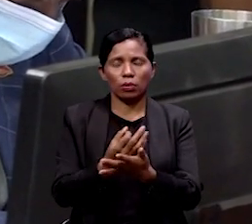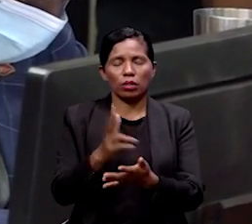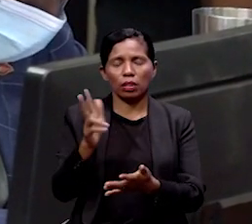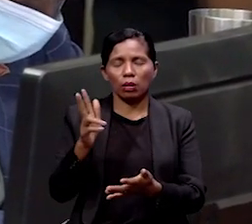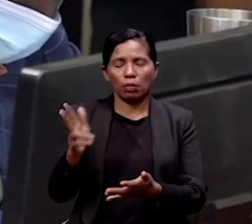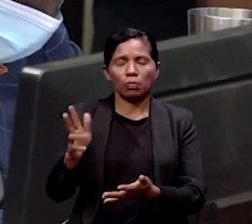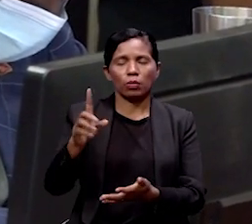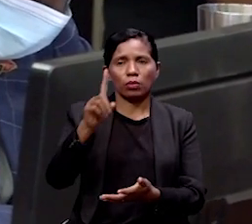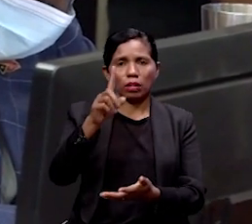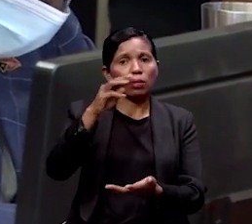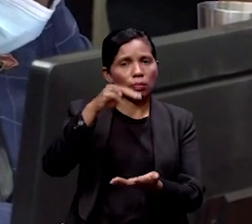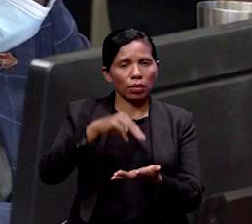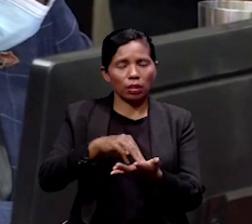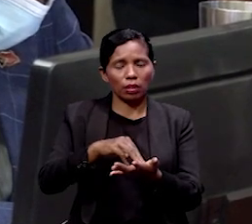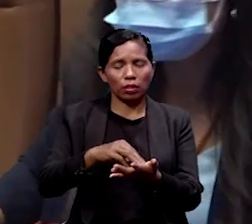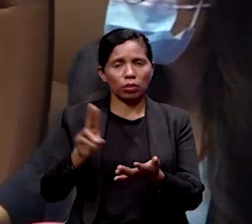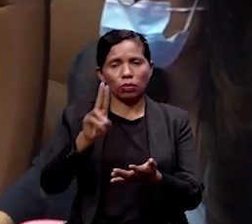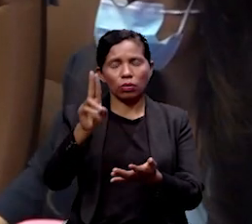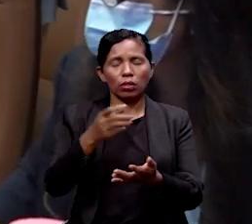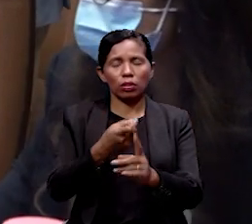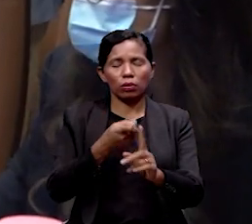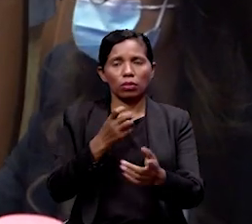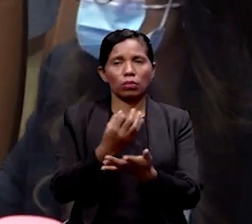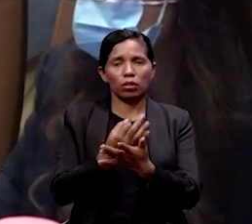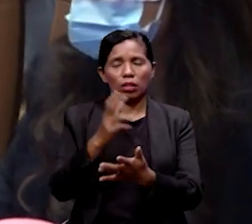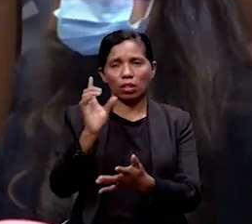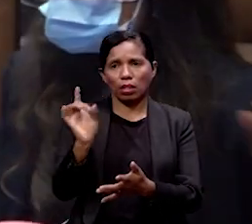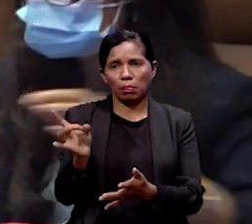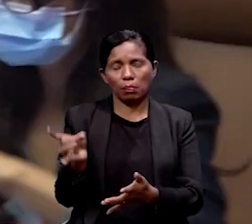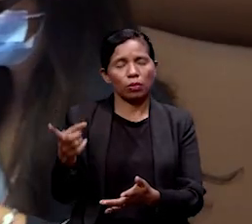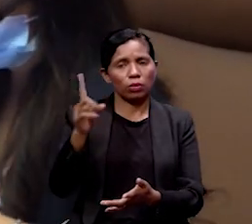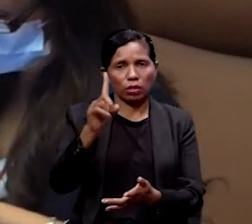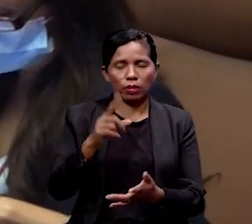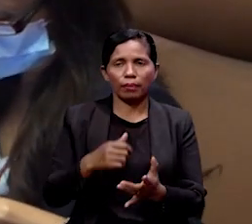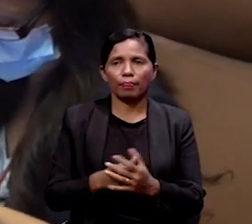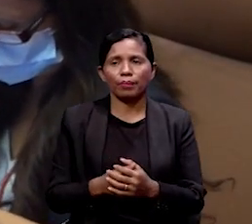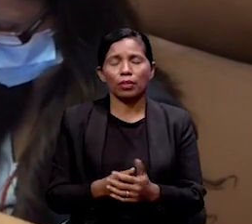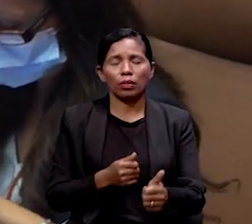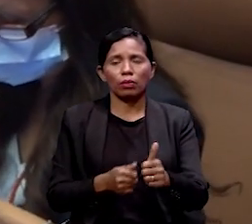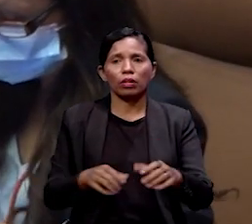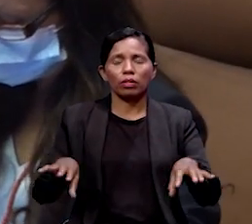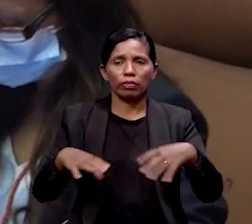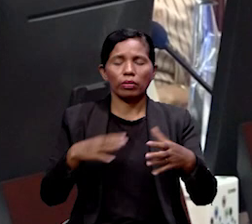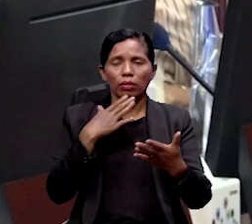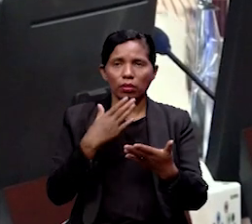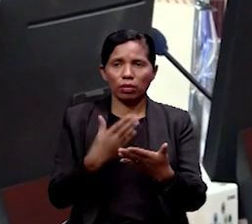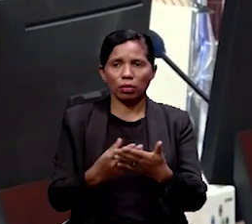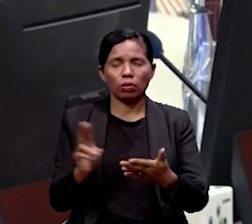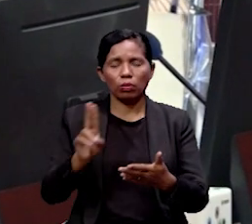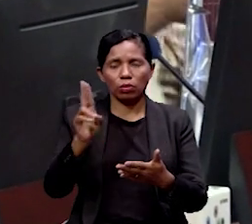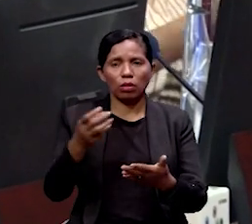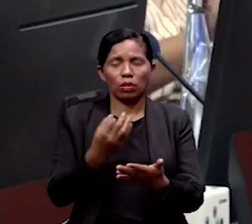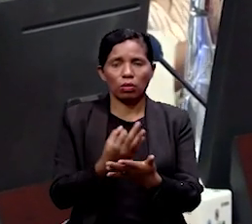o seu orçamento alocado, toque nulo resimida. Turquias sobens no serviço, NB, executa uma toque nulo